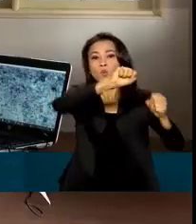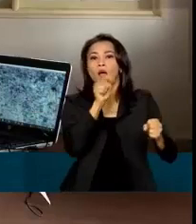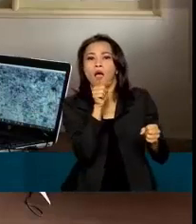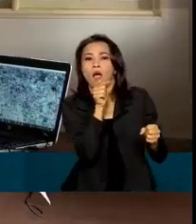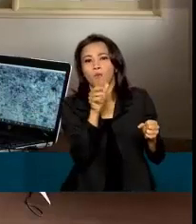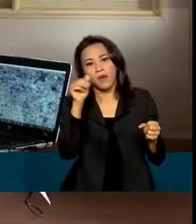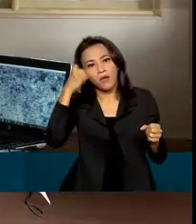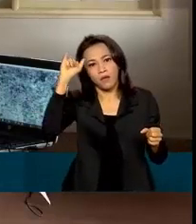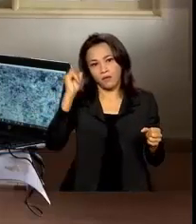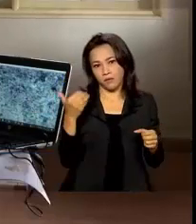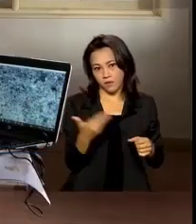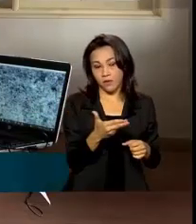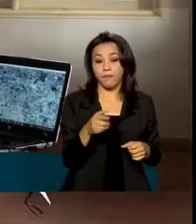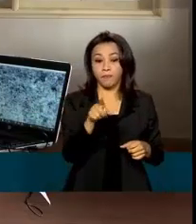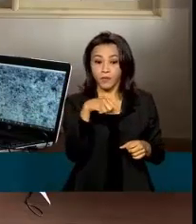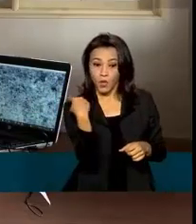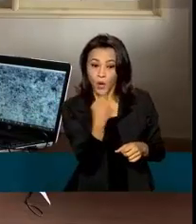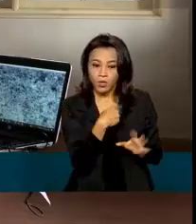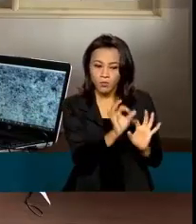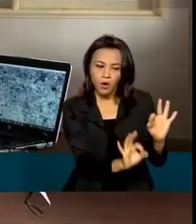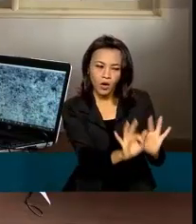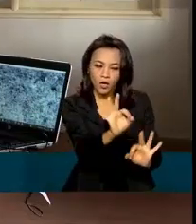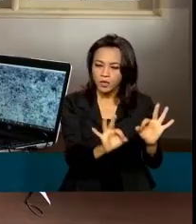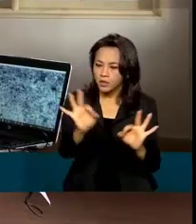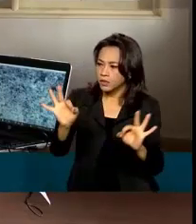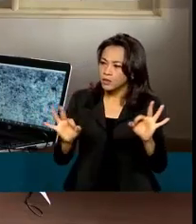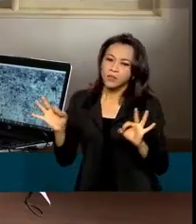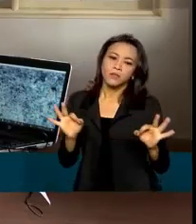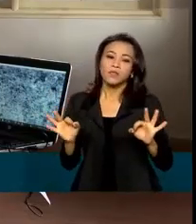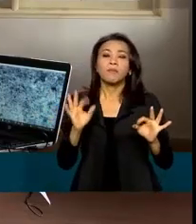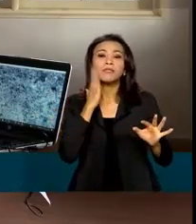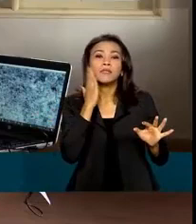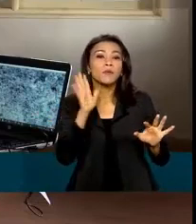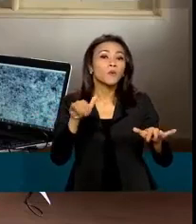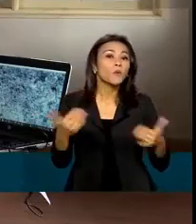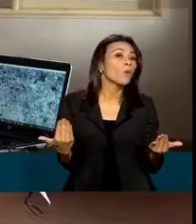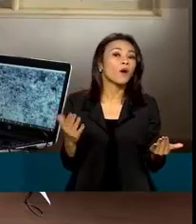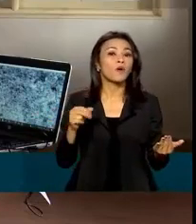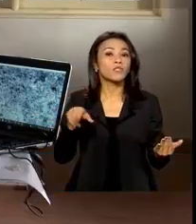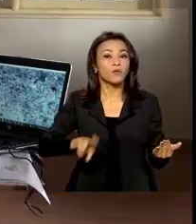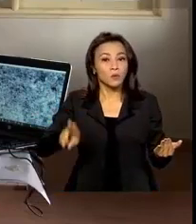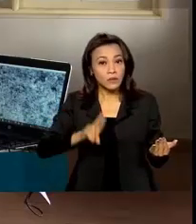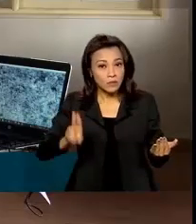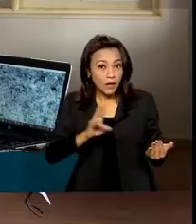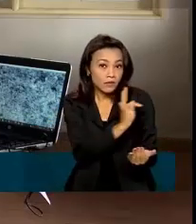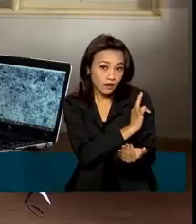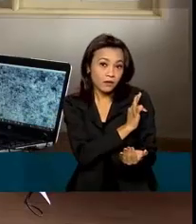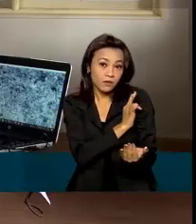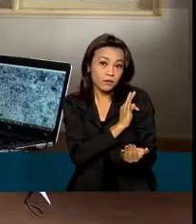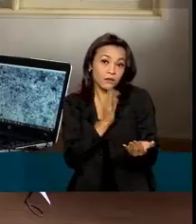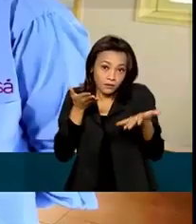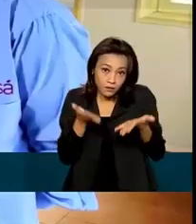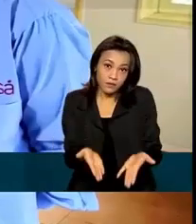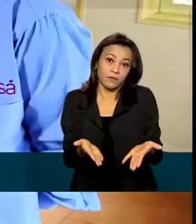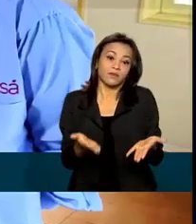ar por meio dos moldes a gente começa acertar isso para definir a composição final que a gente vai usar na execução da obra